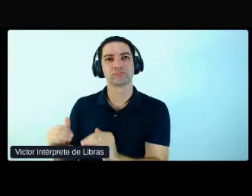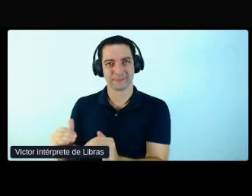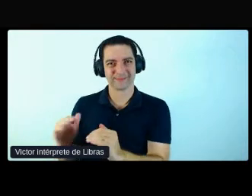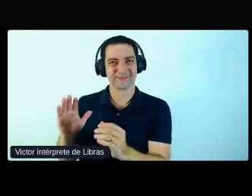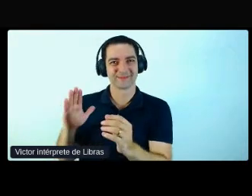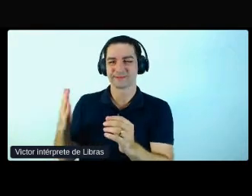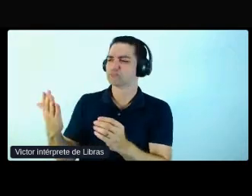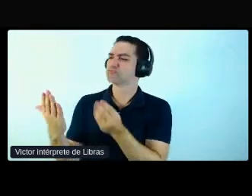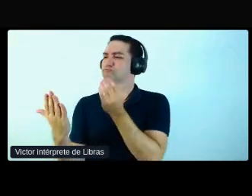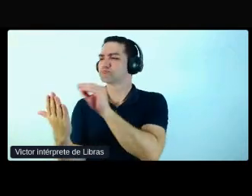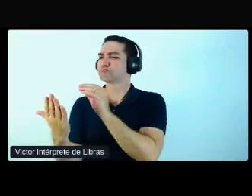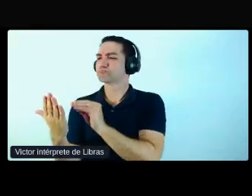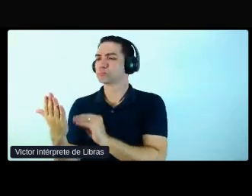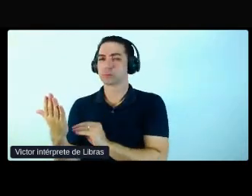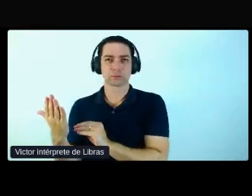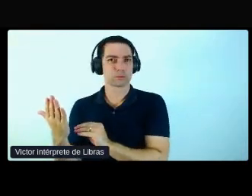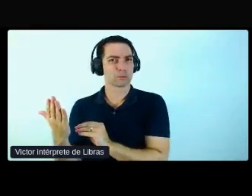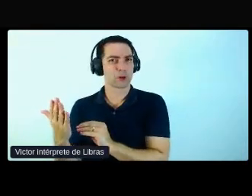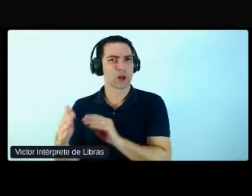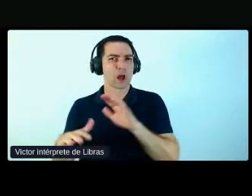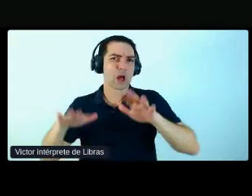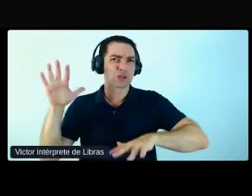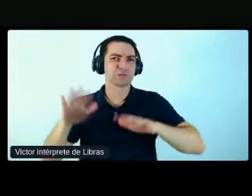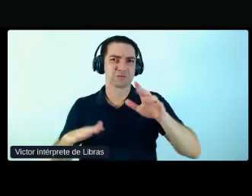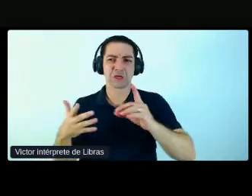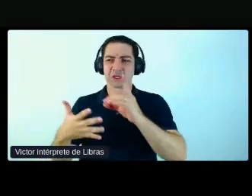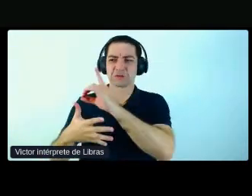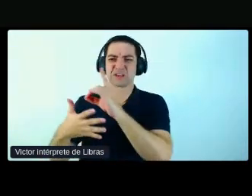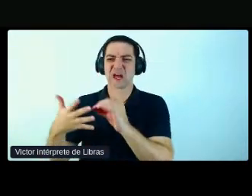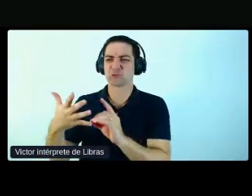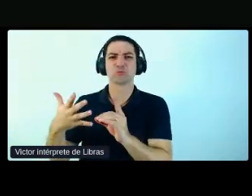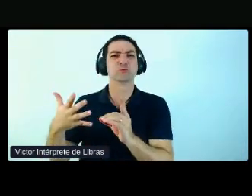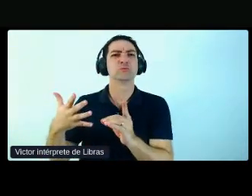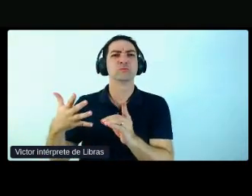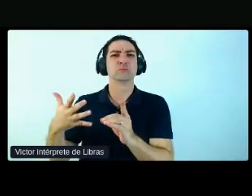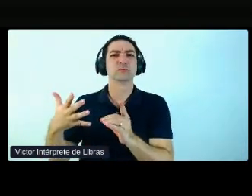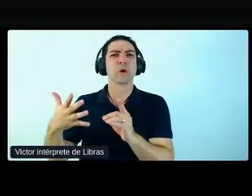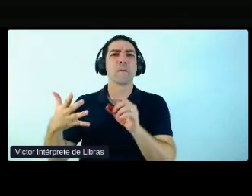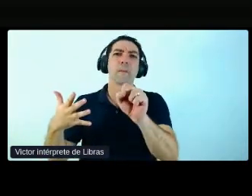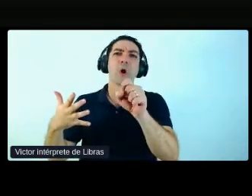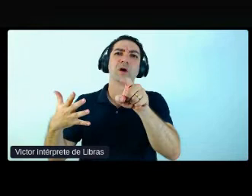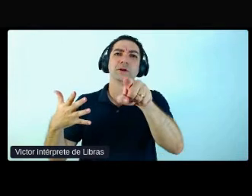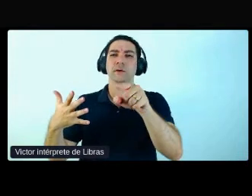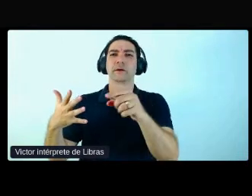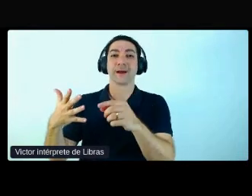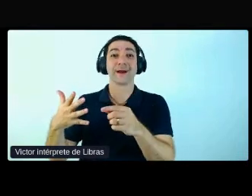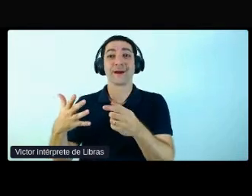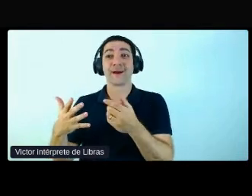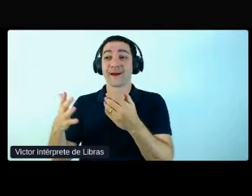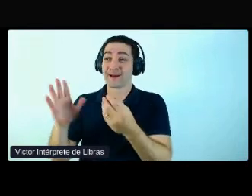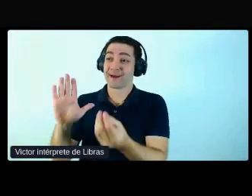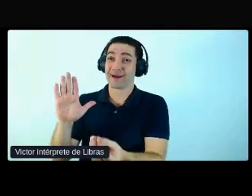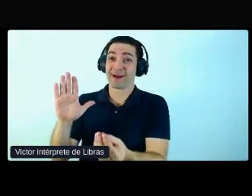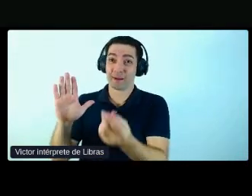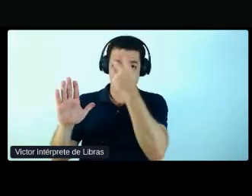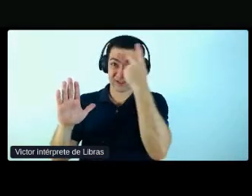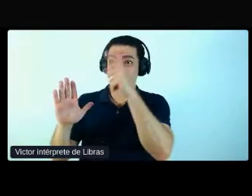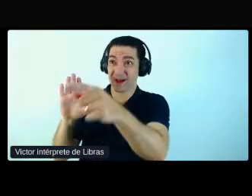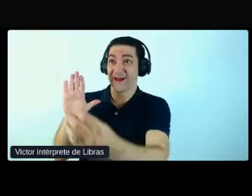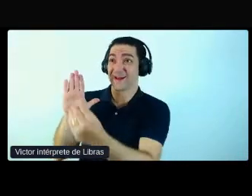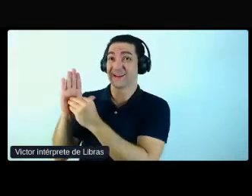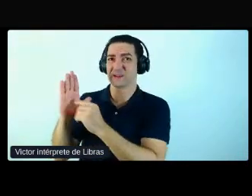chegar em algum tipo de solução para certos grupos de pessoas. Dois, esses dados podem